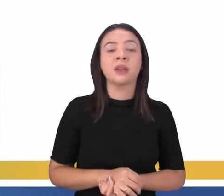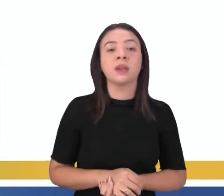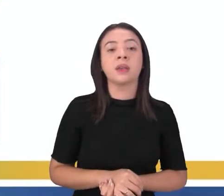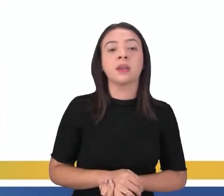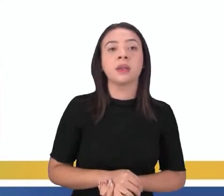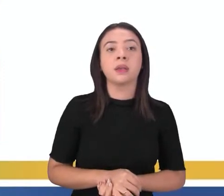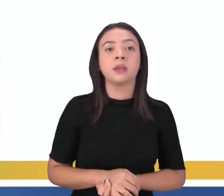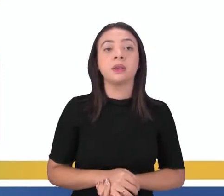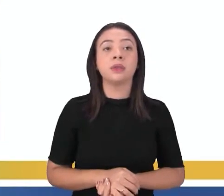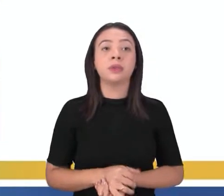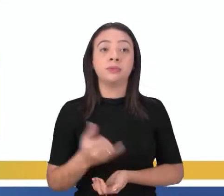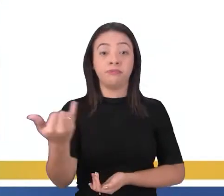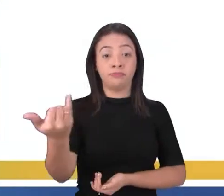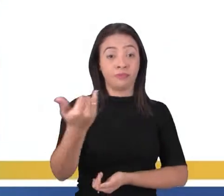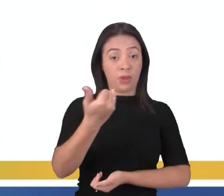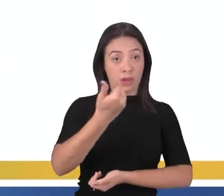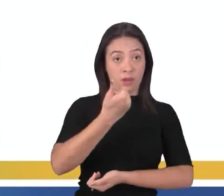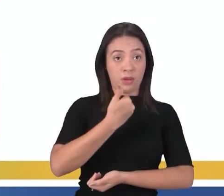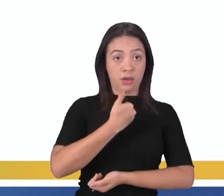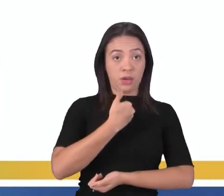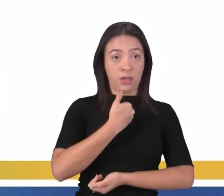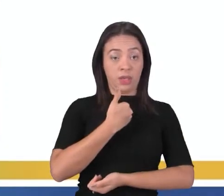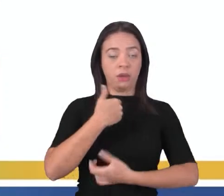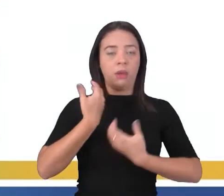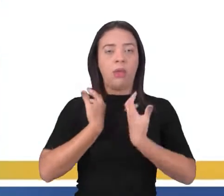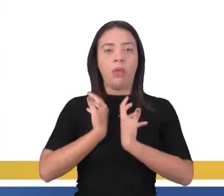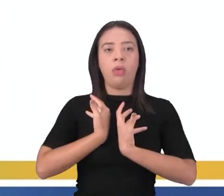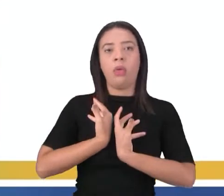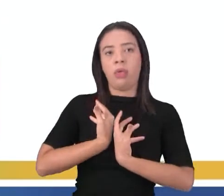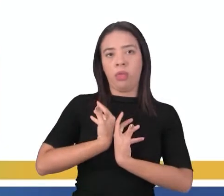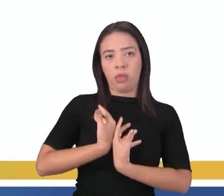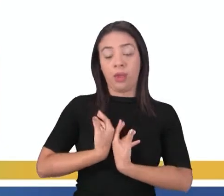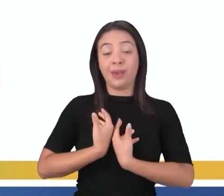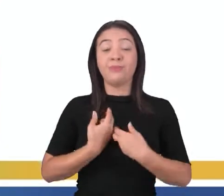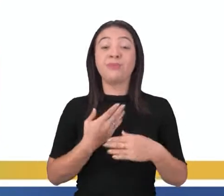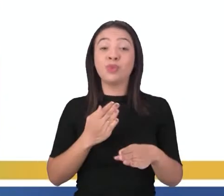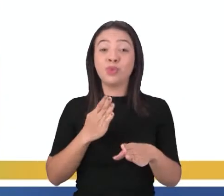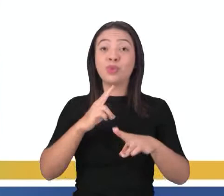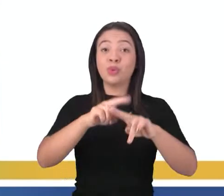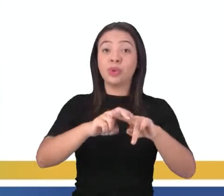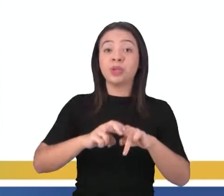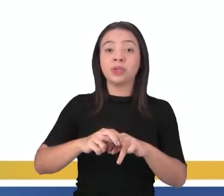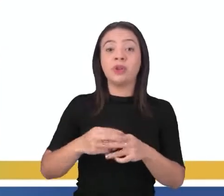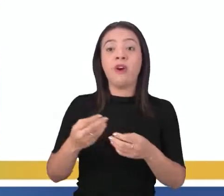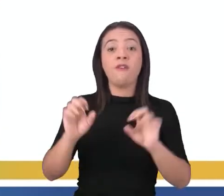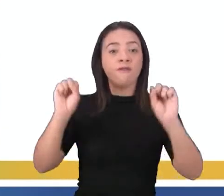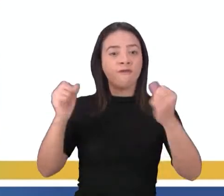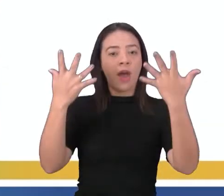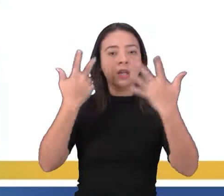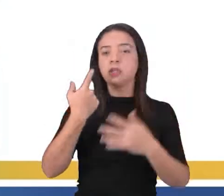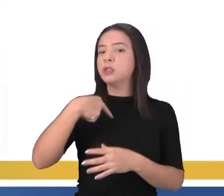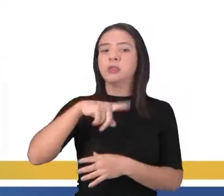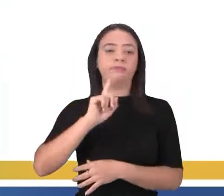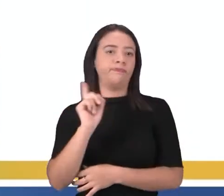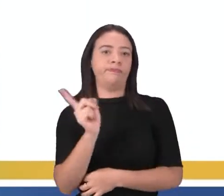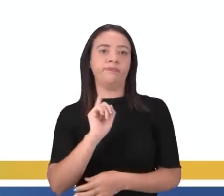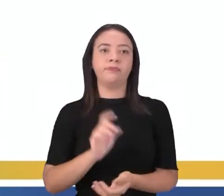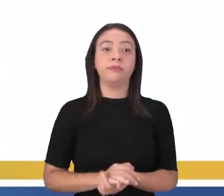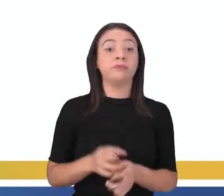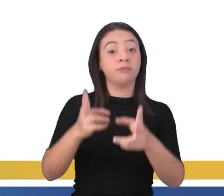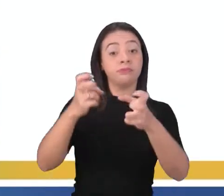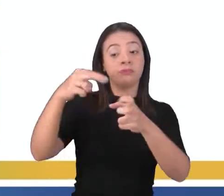lá, o primeiro exemplo. Diz assim: disse-nos que estava cansado e que por esse motivo não vinha à festa. Aí a gente percebe o